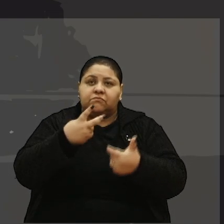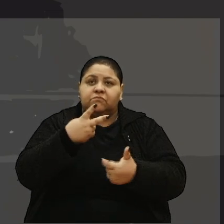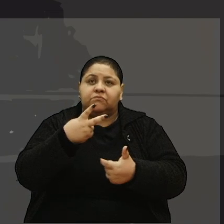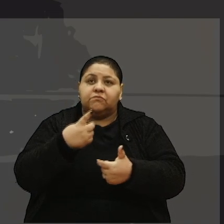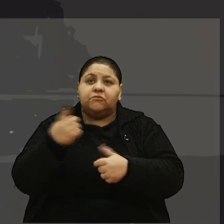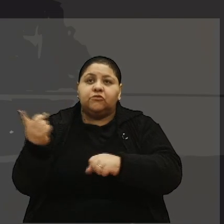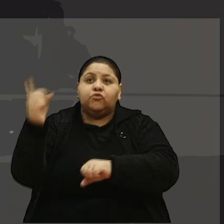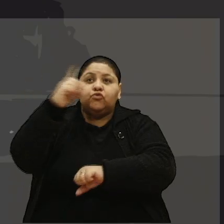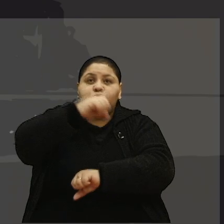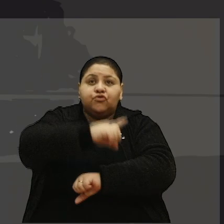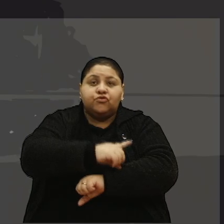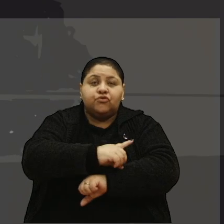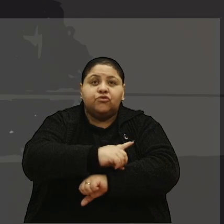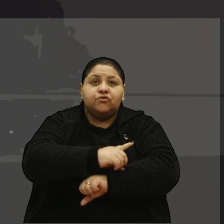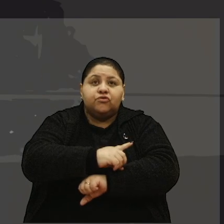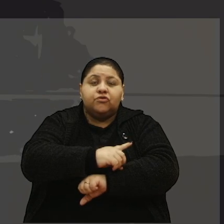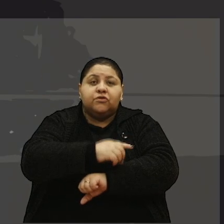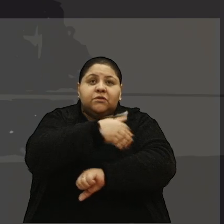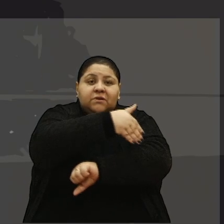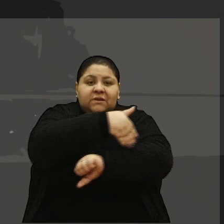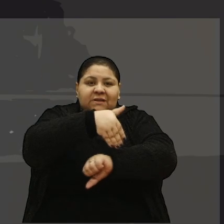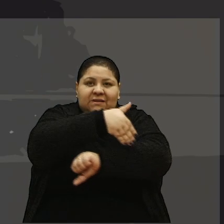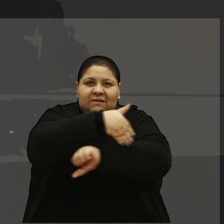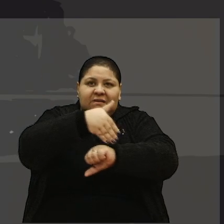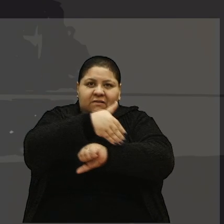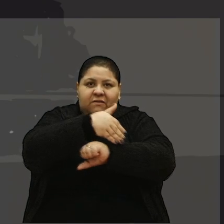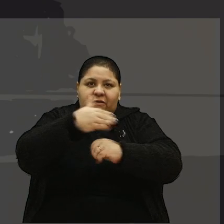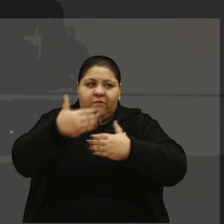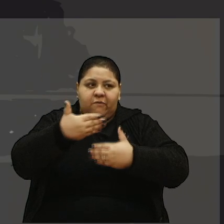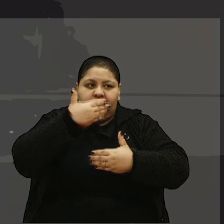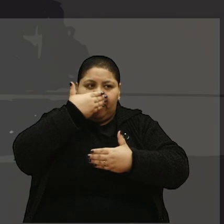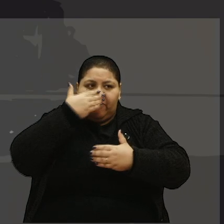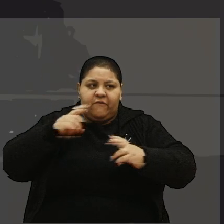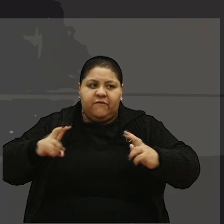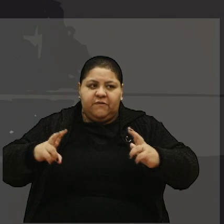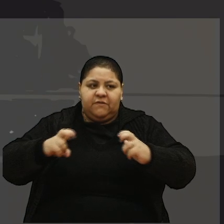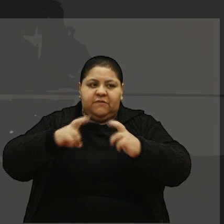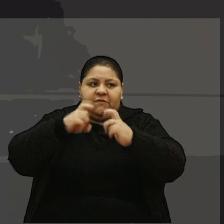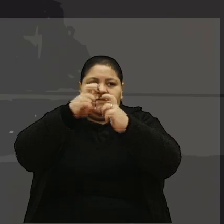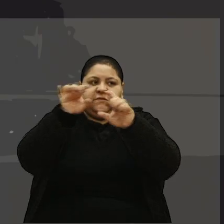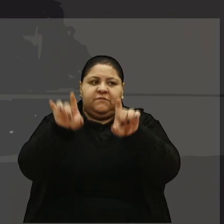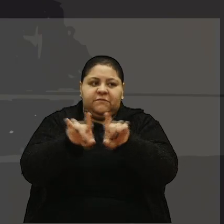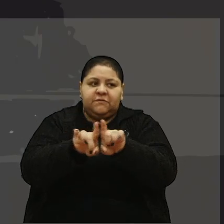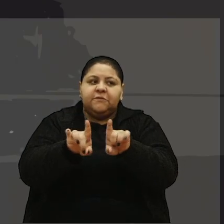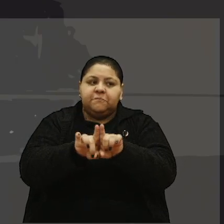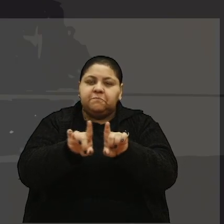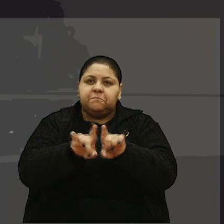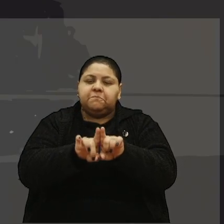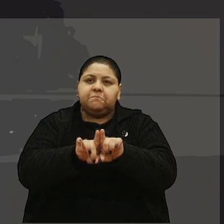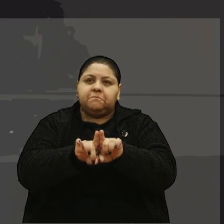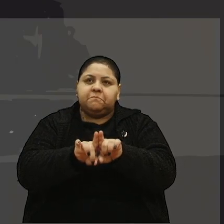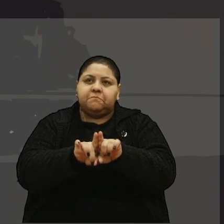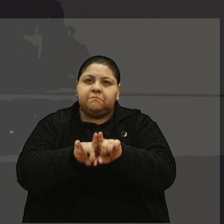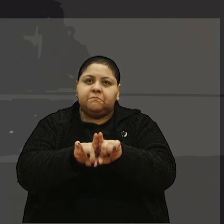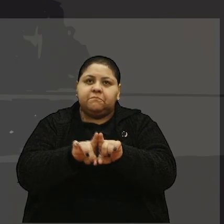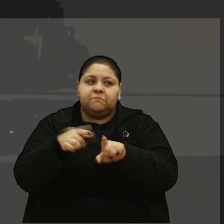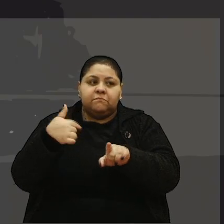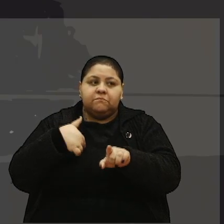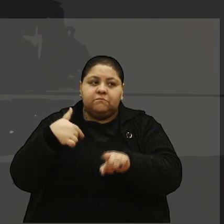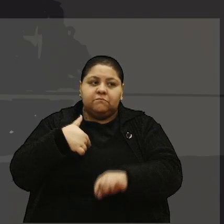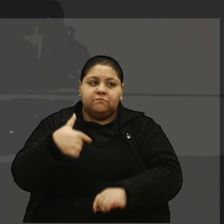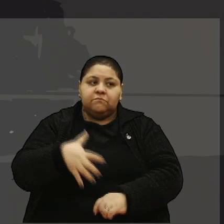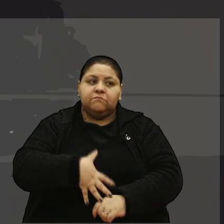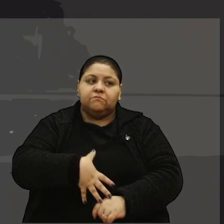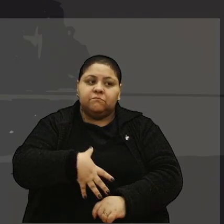dias ali no calçadão, na arrecadação de alimento, né? Uma parceria aí com o meu filho, quando ele estava